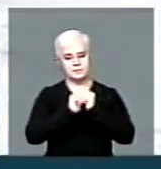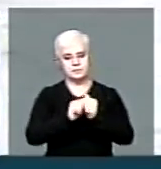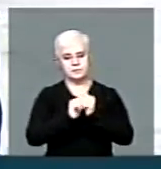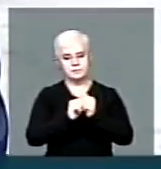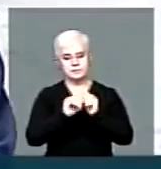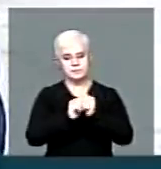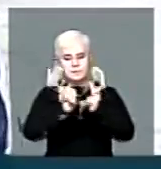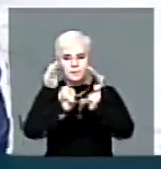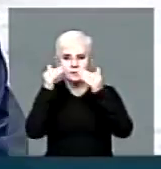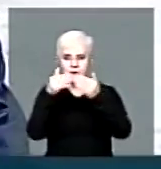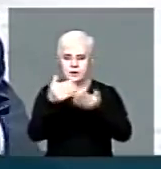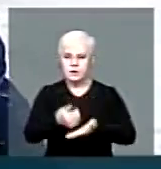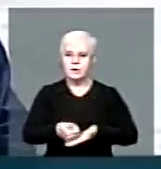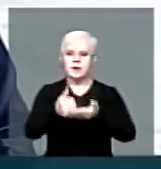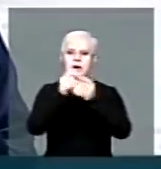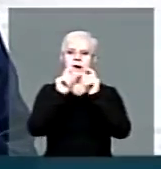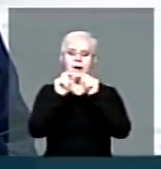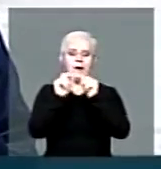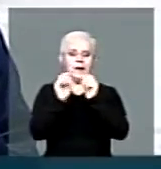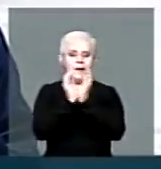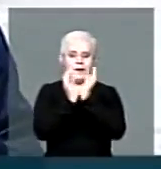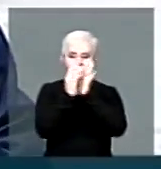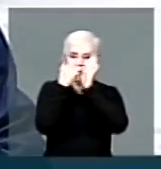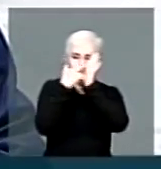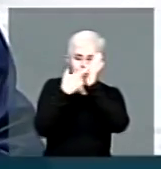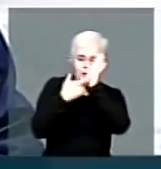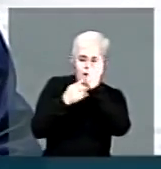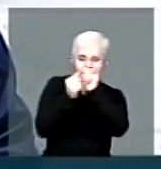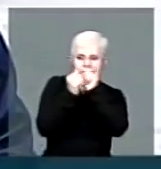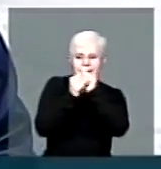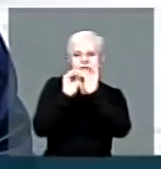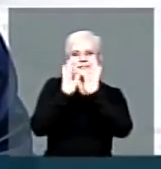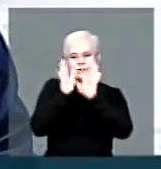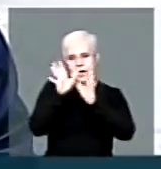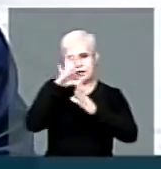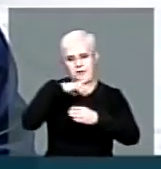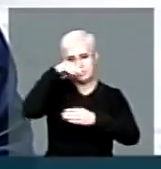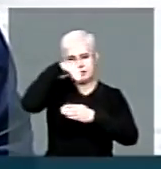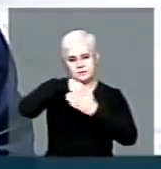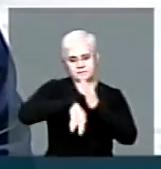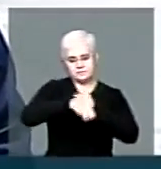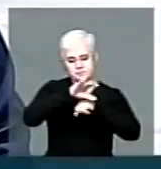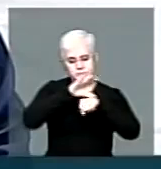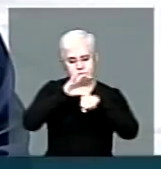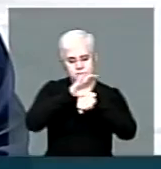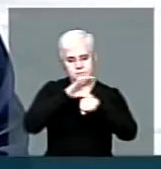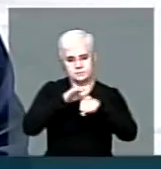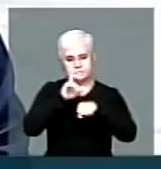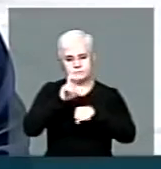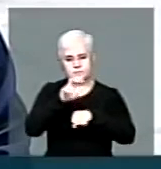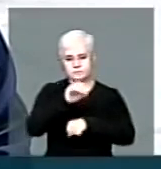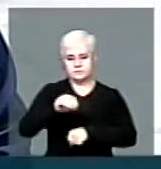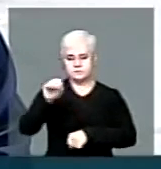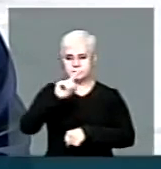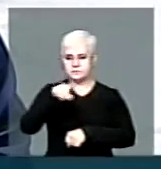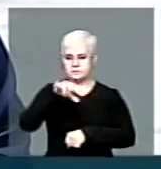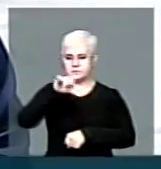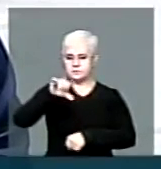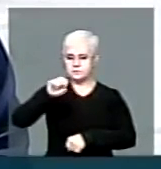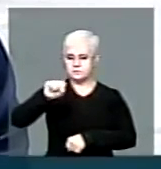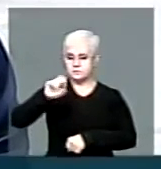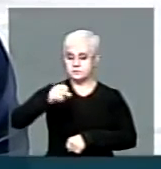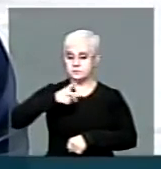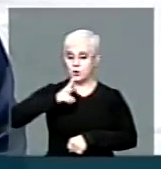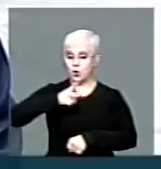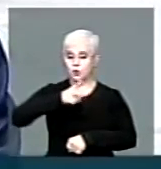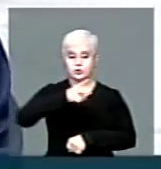diligenciar no sentido de que aquelas normas que já estão inseridas na Carta de 5 de outubro de 88, elas